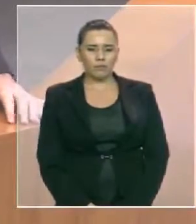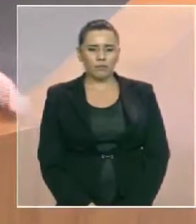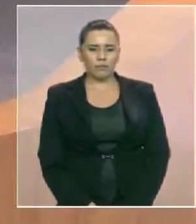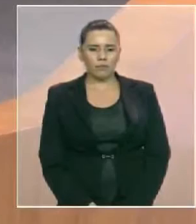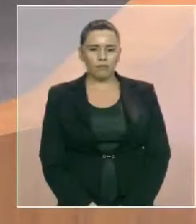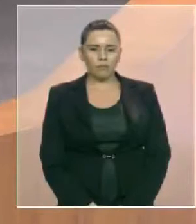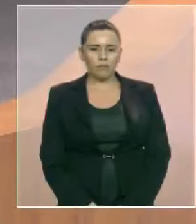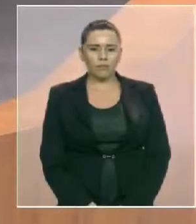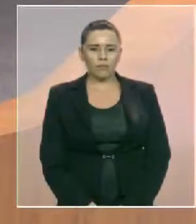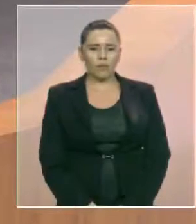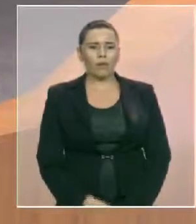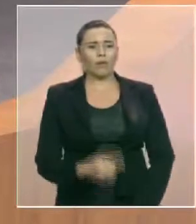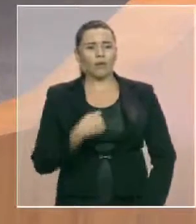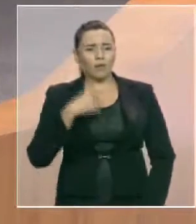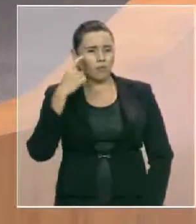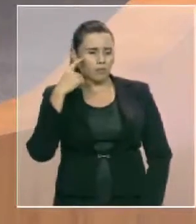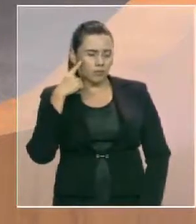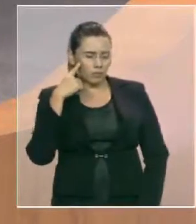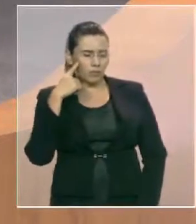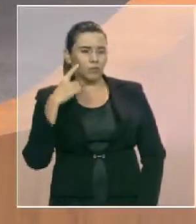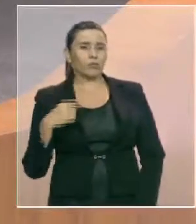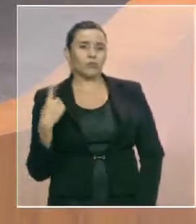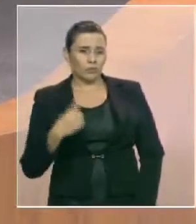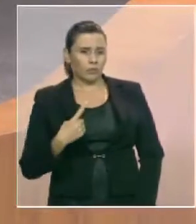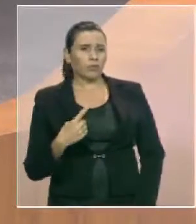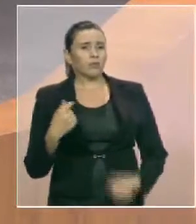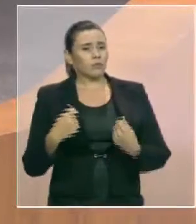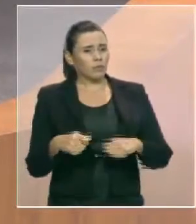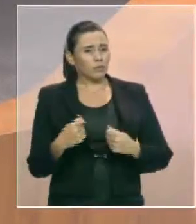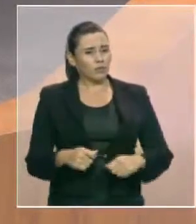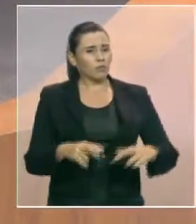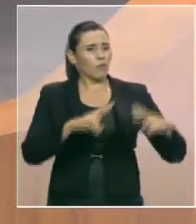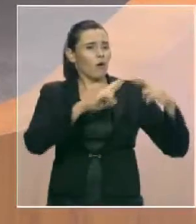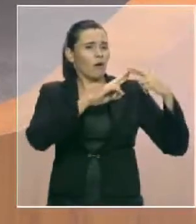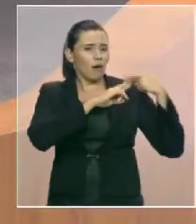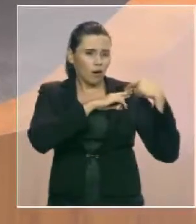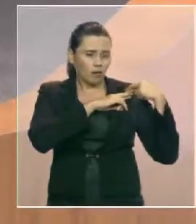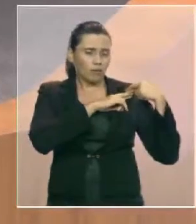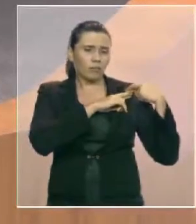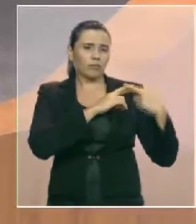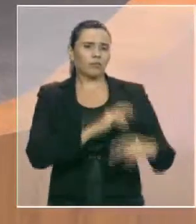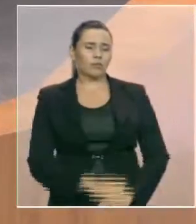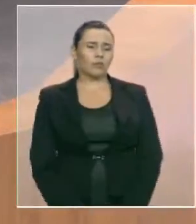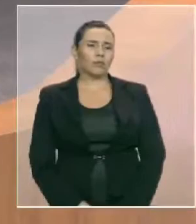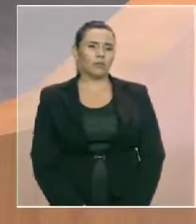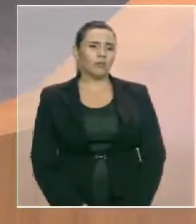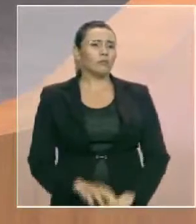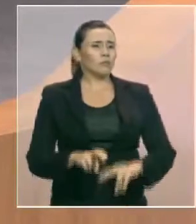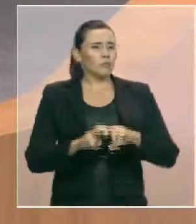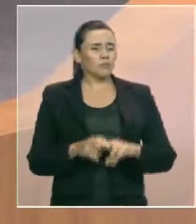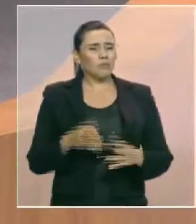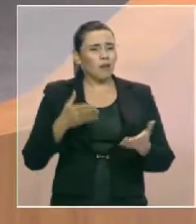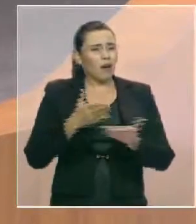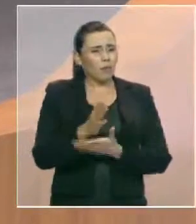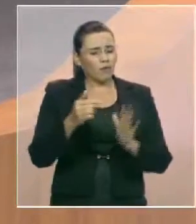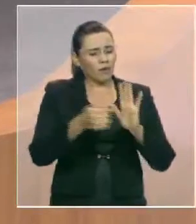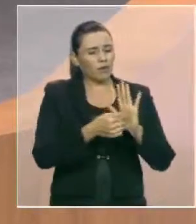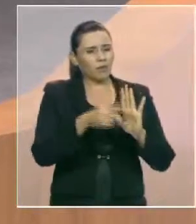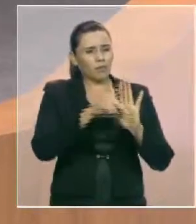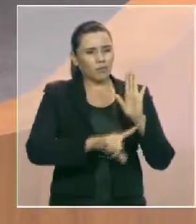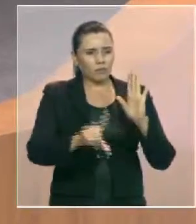Então, é irresponsabilidade nossa aprovar um projeto de lei aqui sem ter as